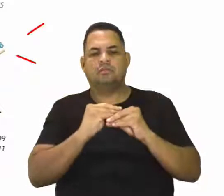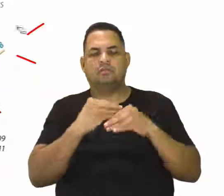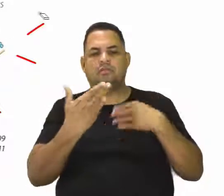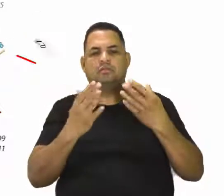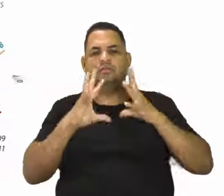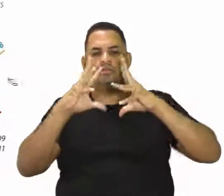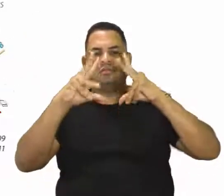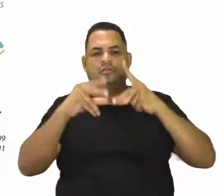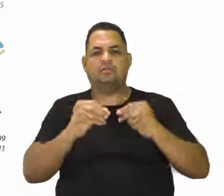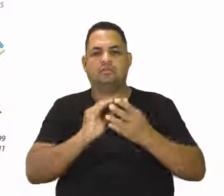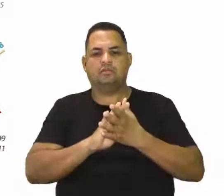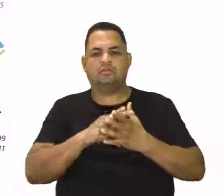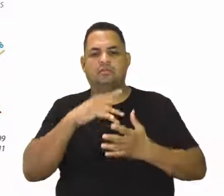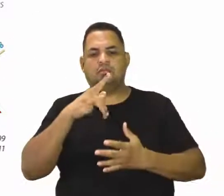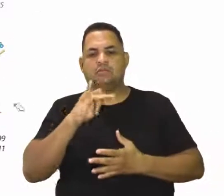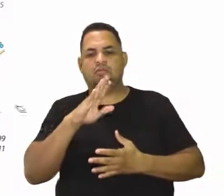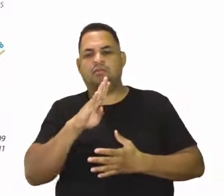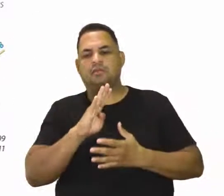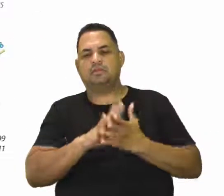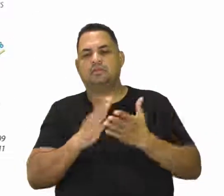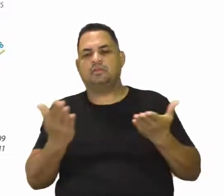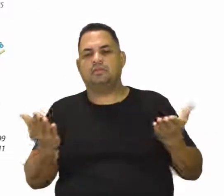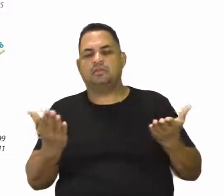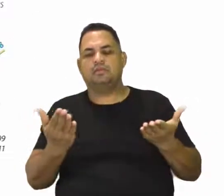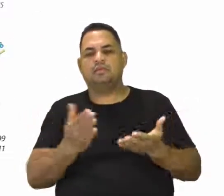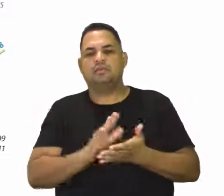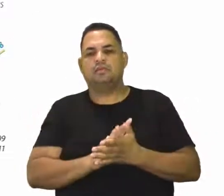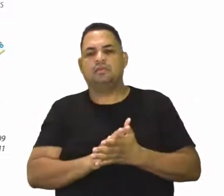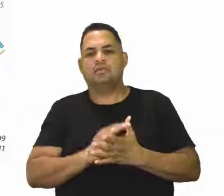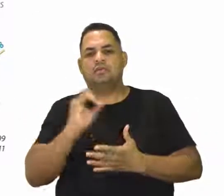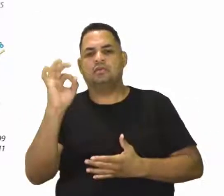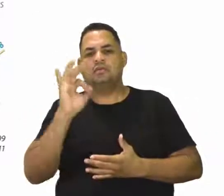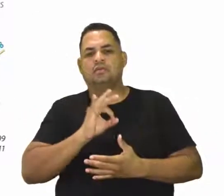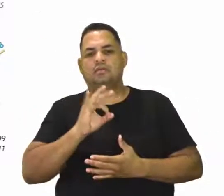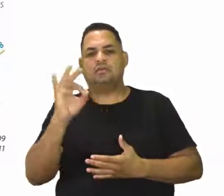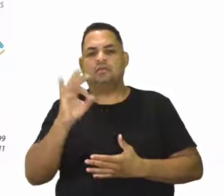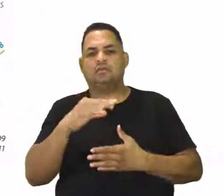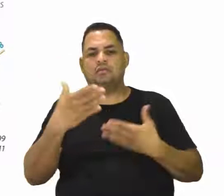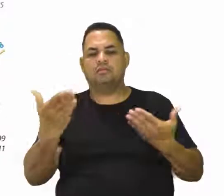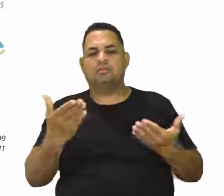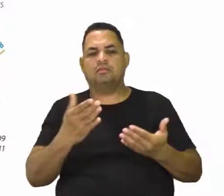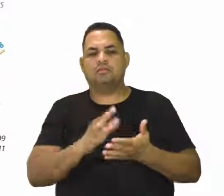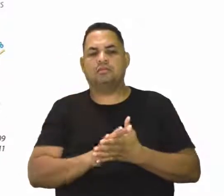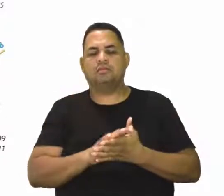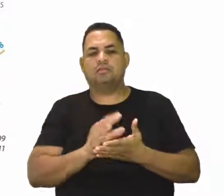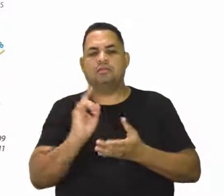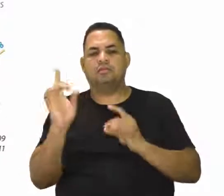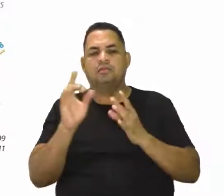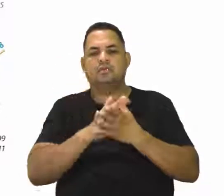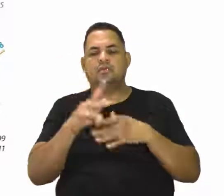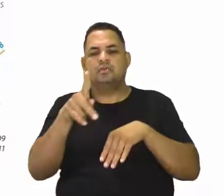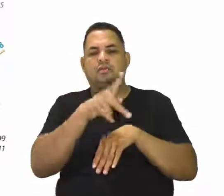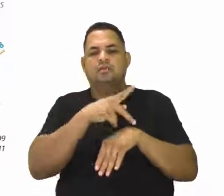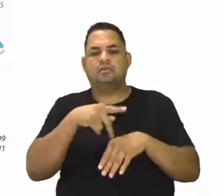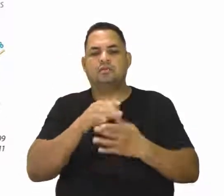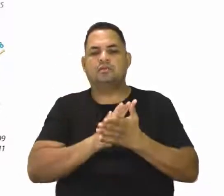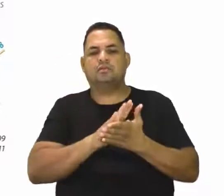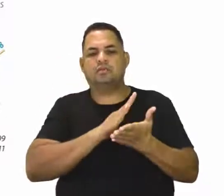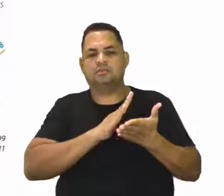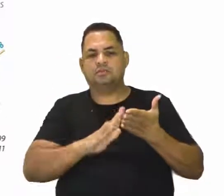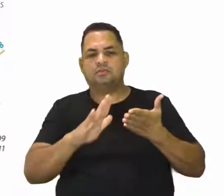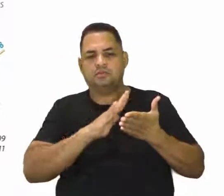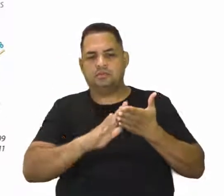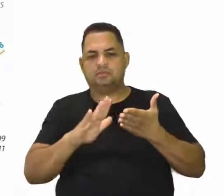de todo o produto interno bruto e o percentual que cada nação acabar